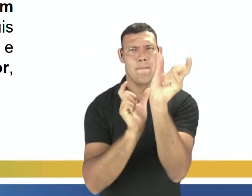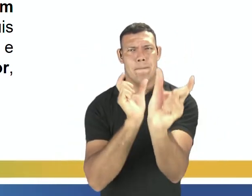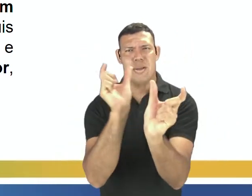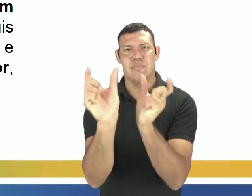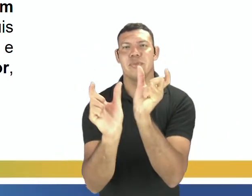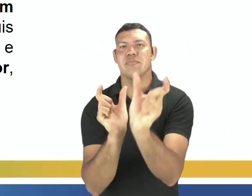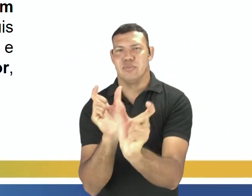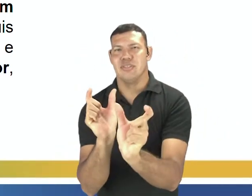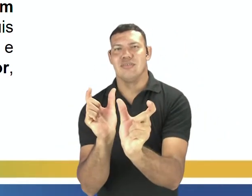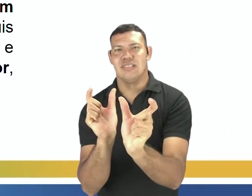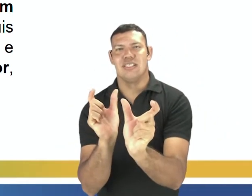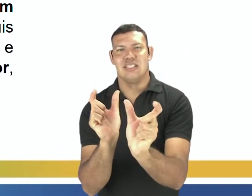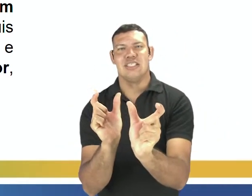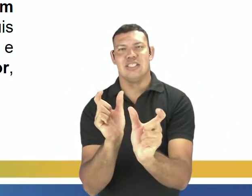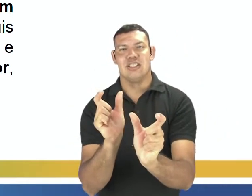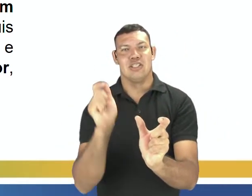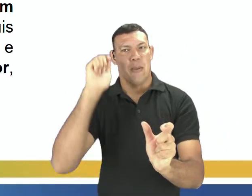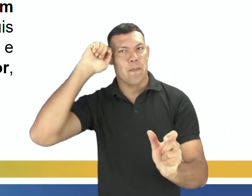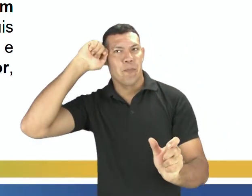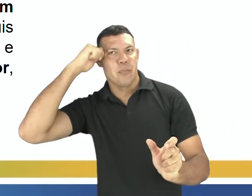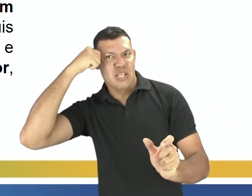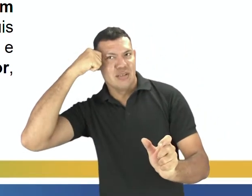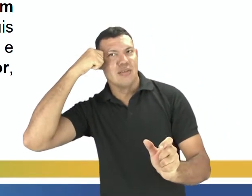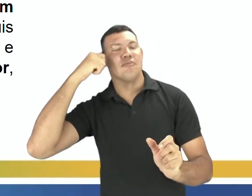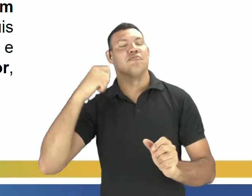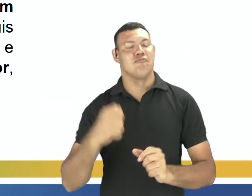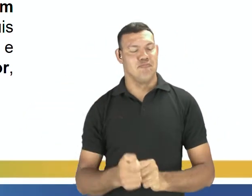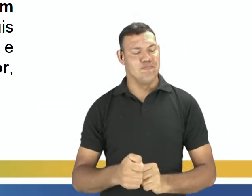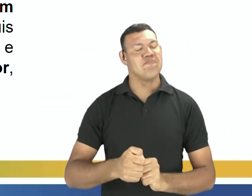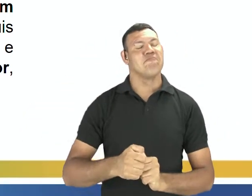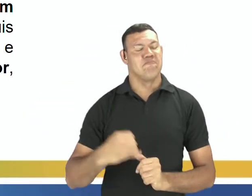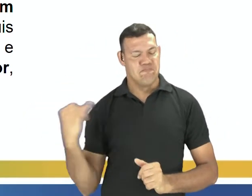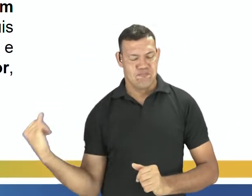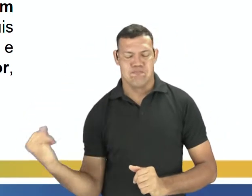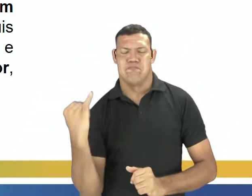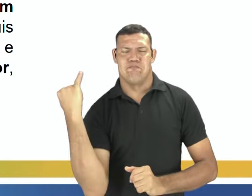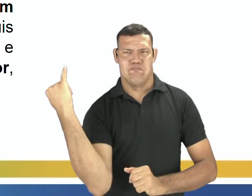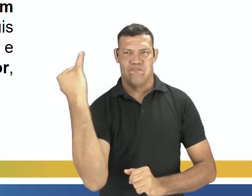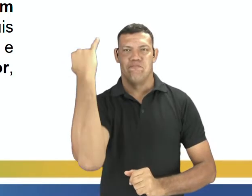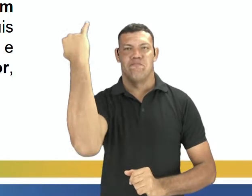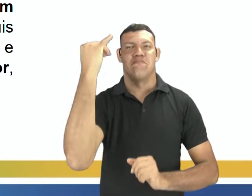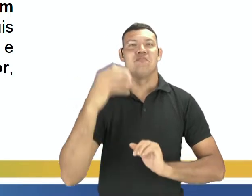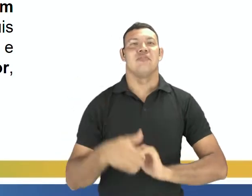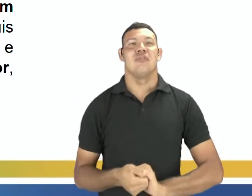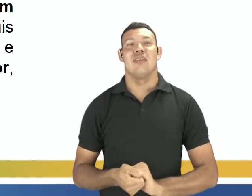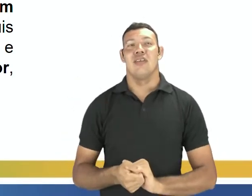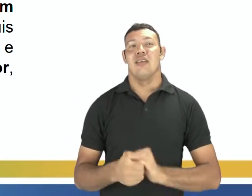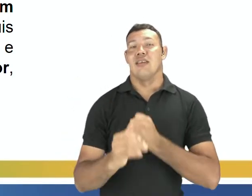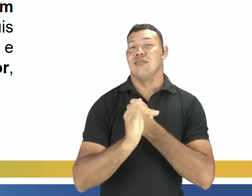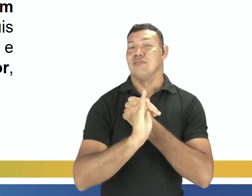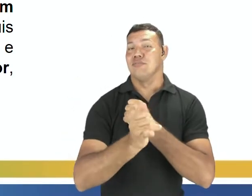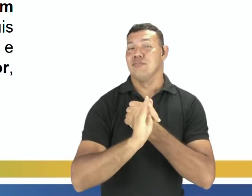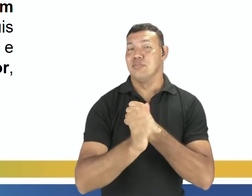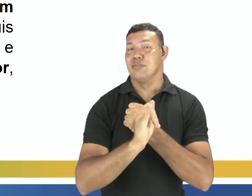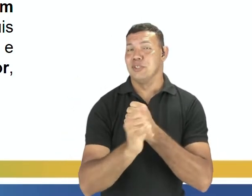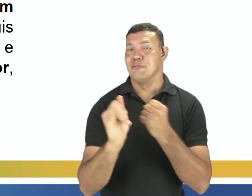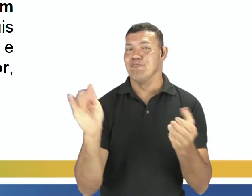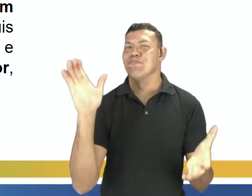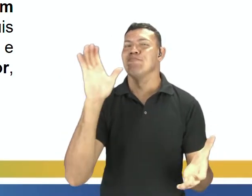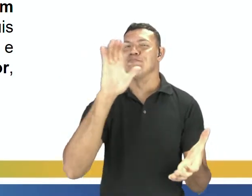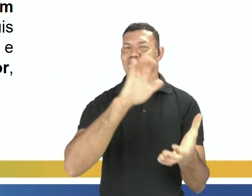estão marcadas, que estão em negrito, são coisas muito importantes. Vamos lá? A crônica nasceu de um casamento